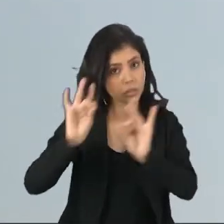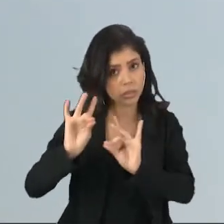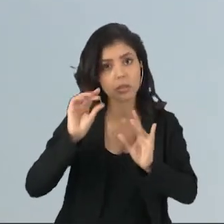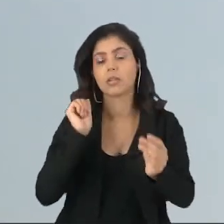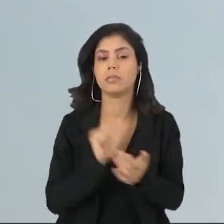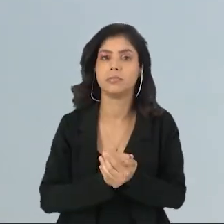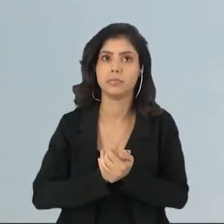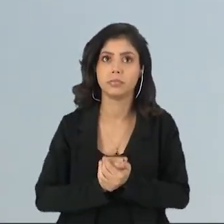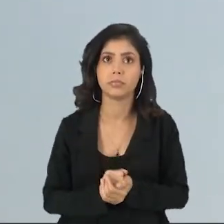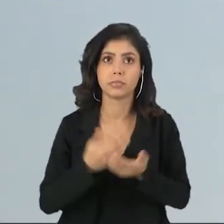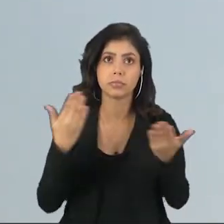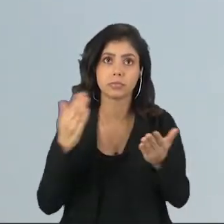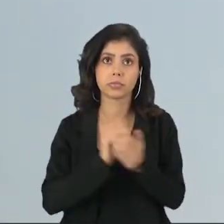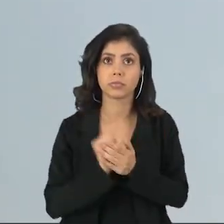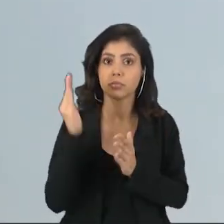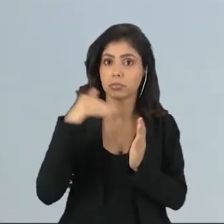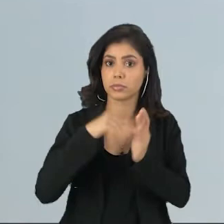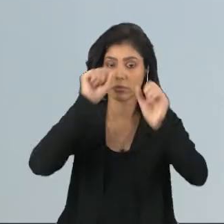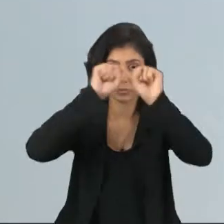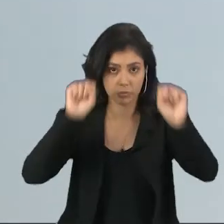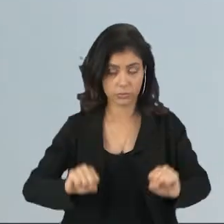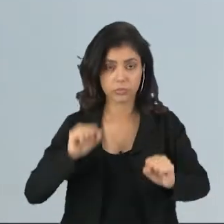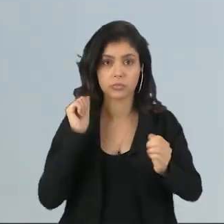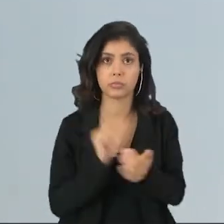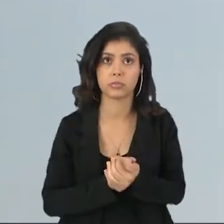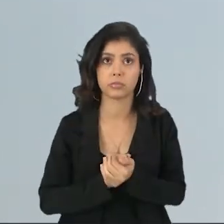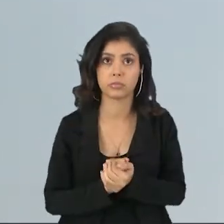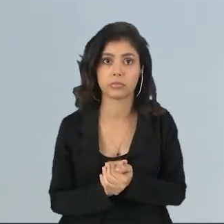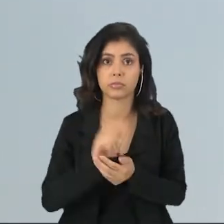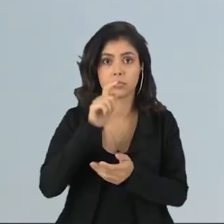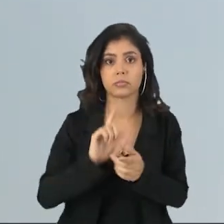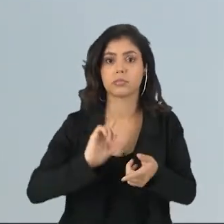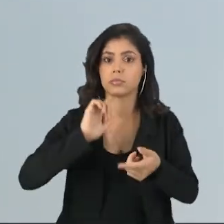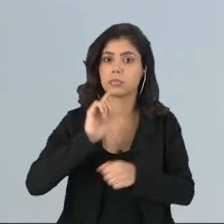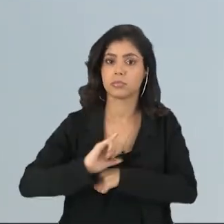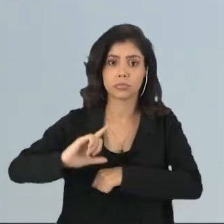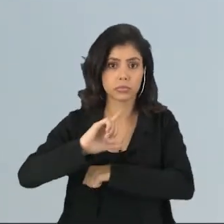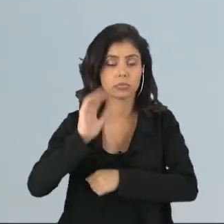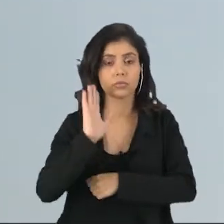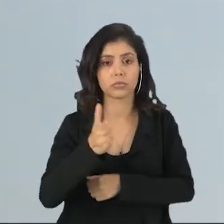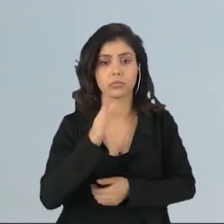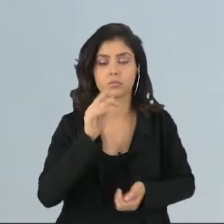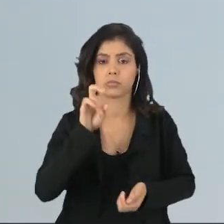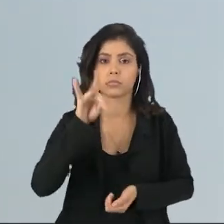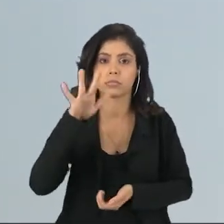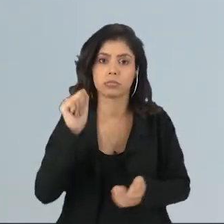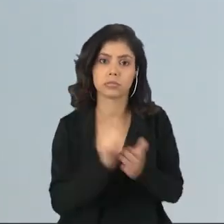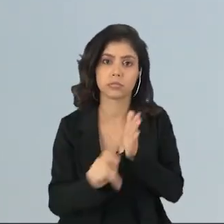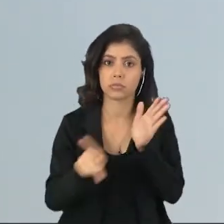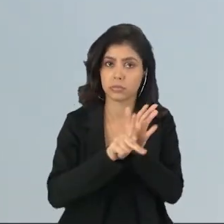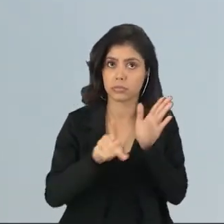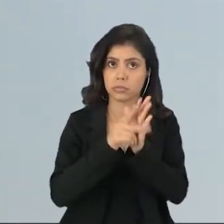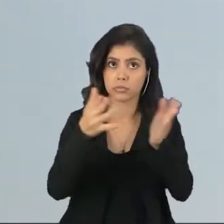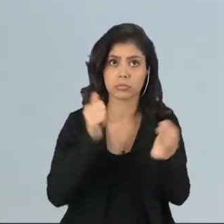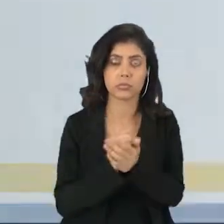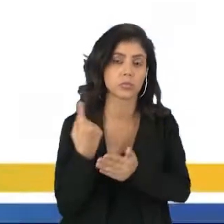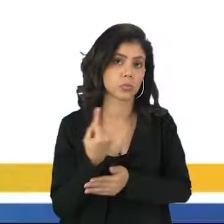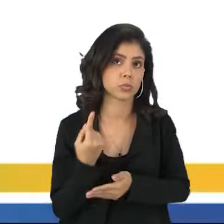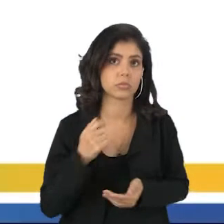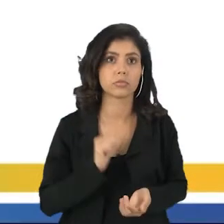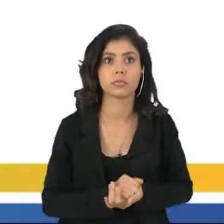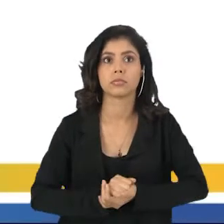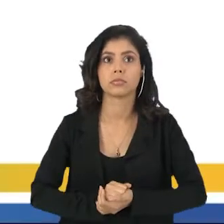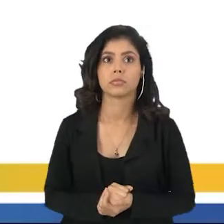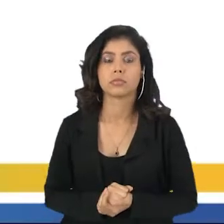fundação até o sistema de moeda e legislativo que já tem na Europa, ele é único em relação aos outros do